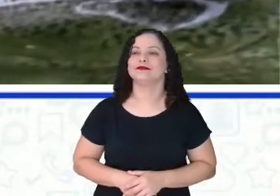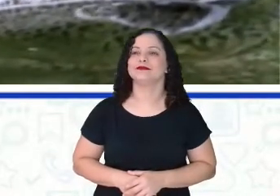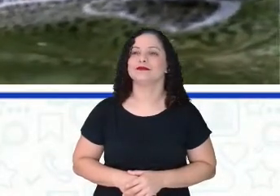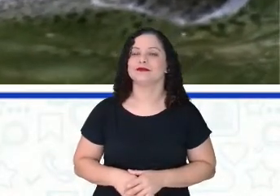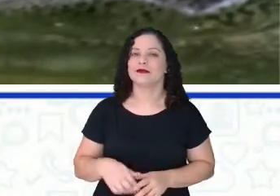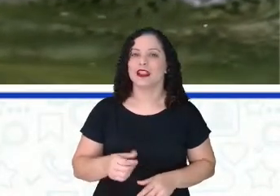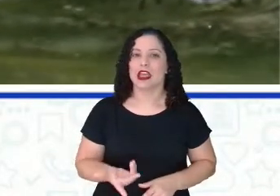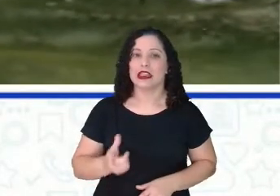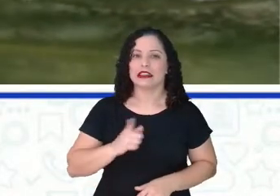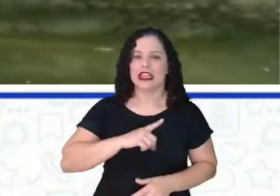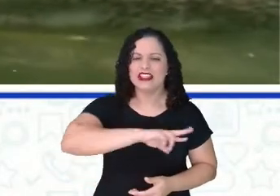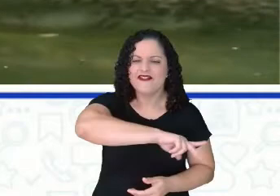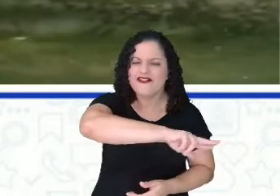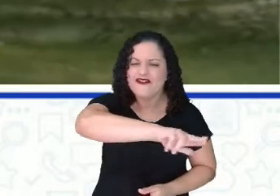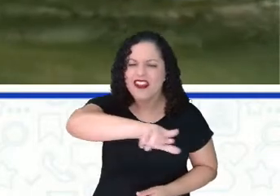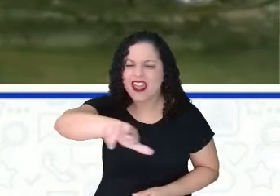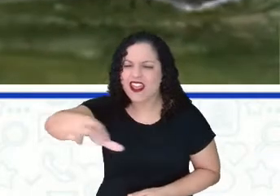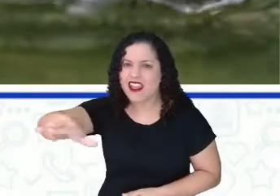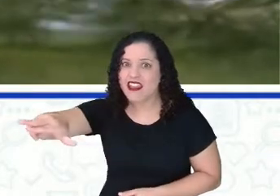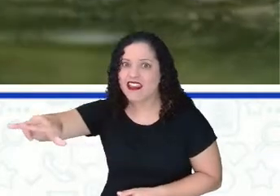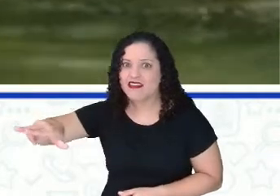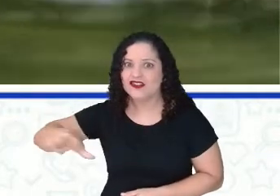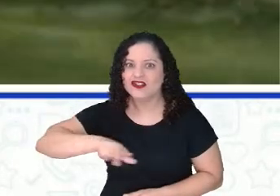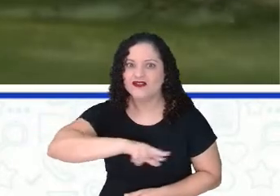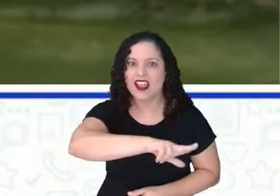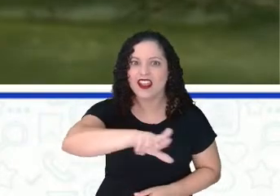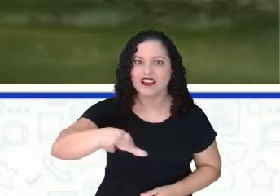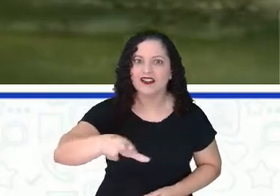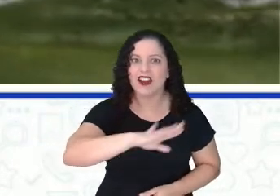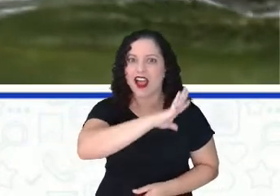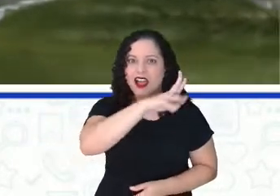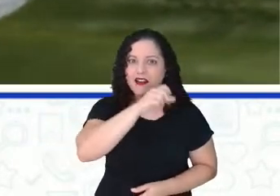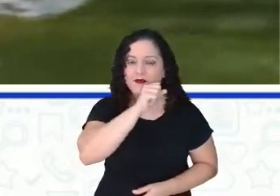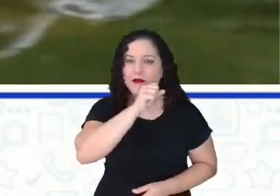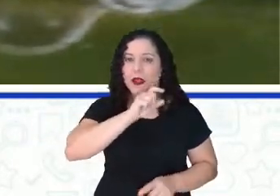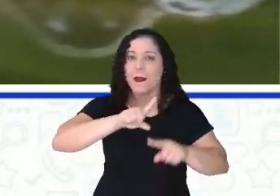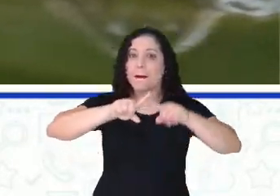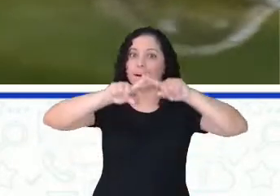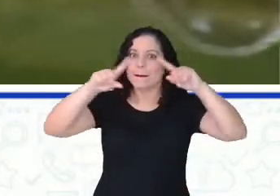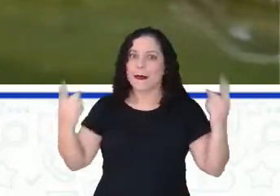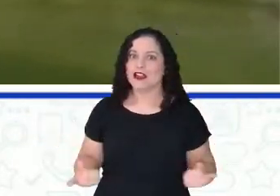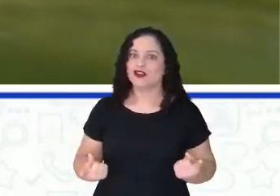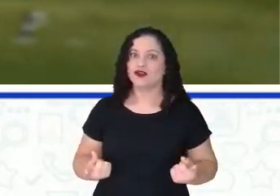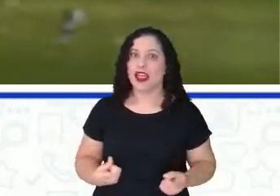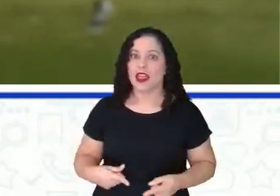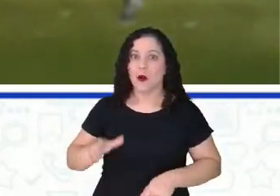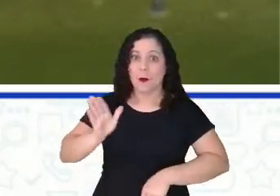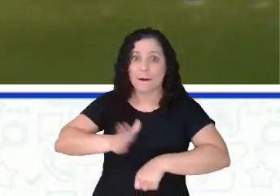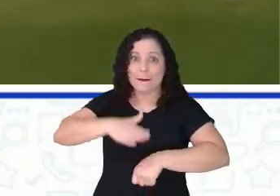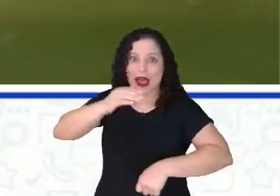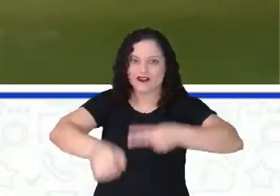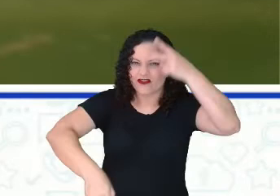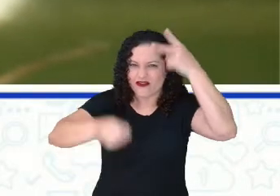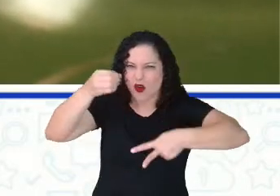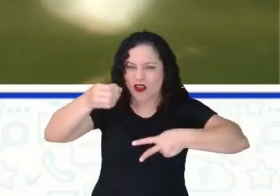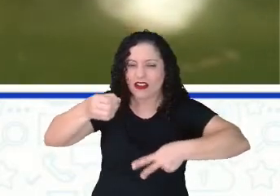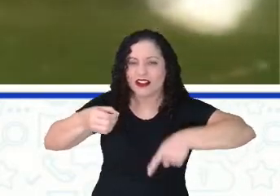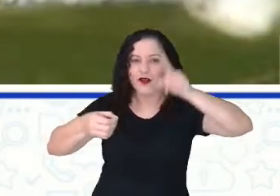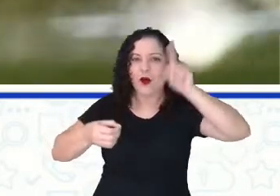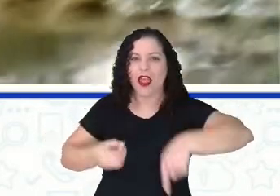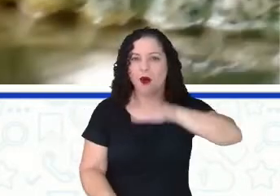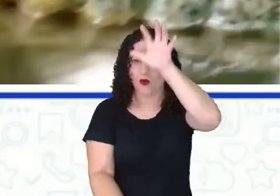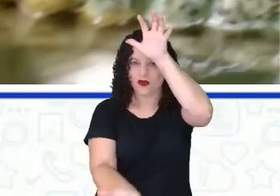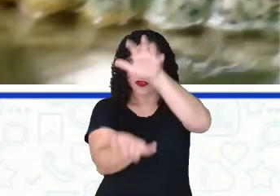os répteis, o mais violento é, sem dúvida, o jacaré. E aí, pense